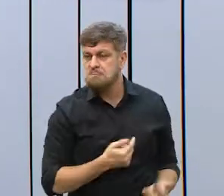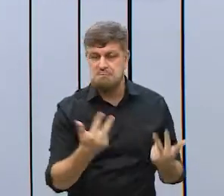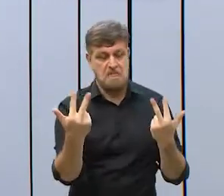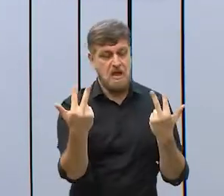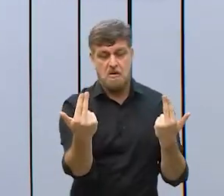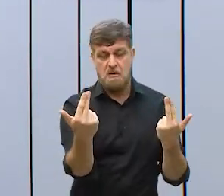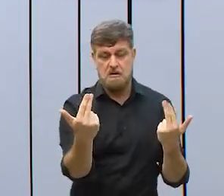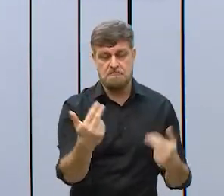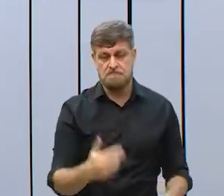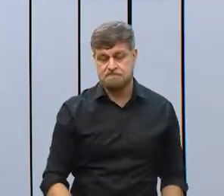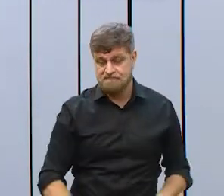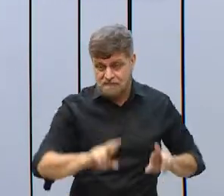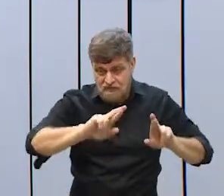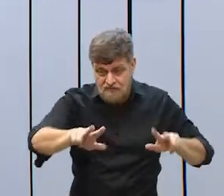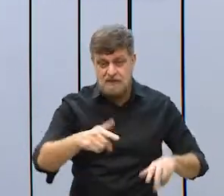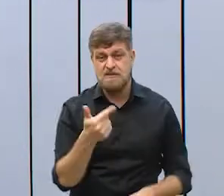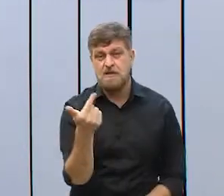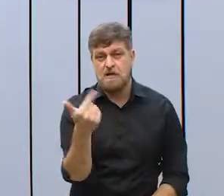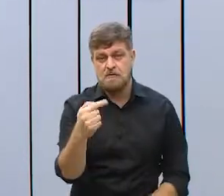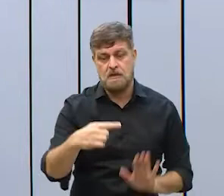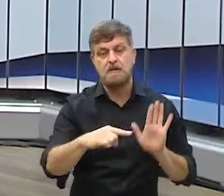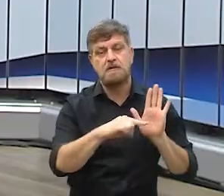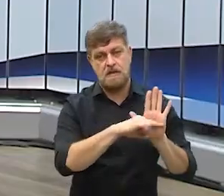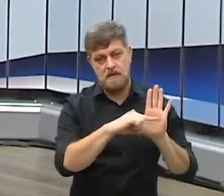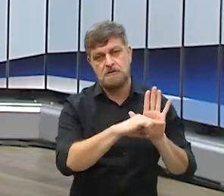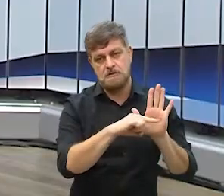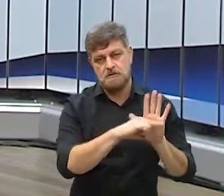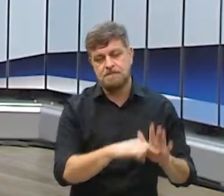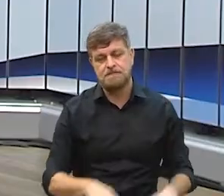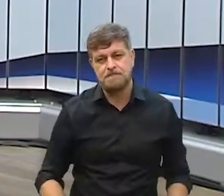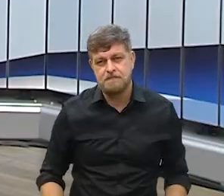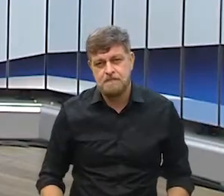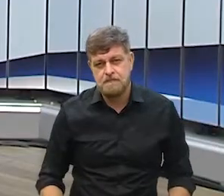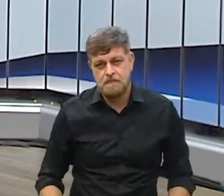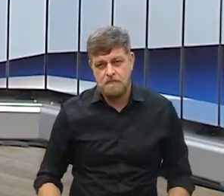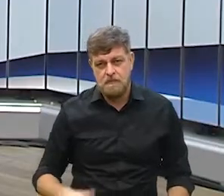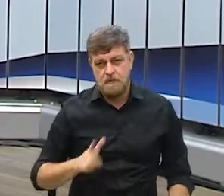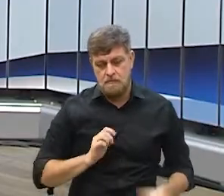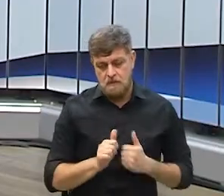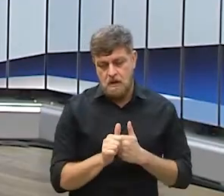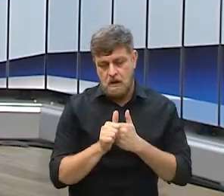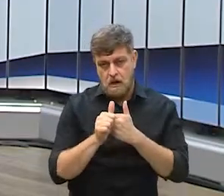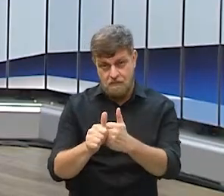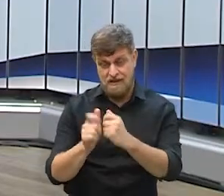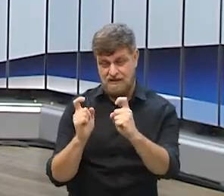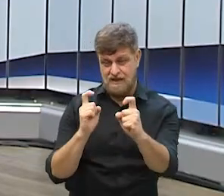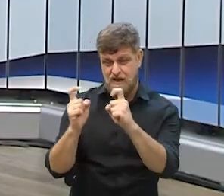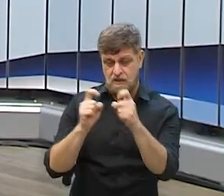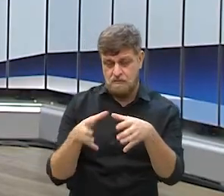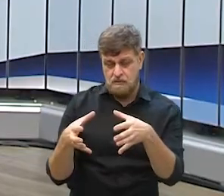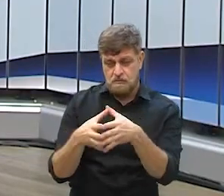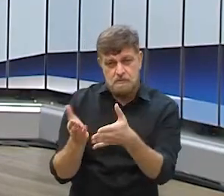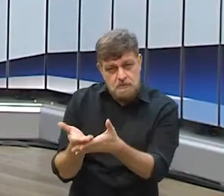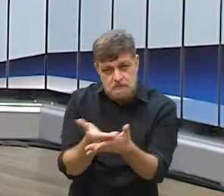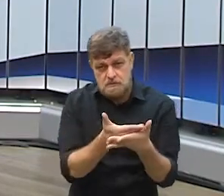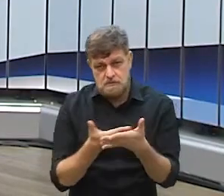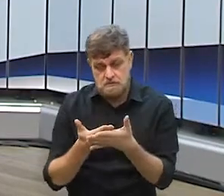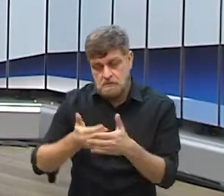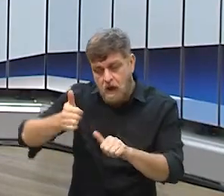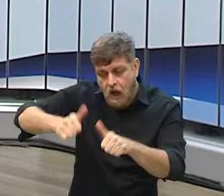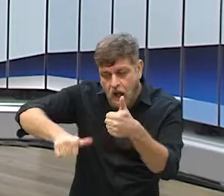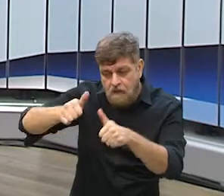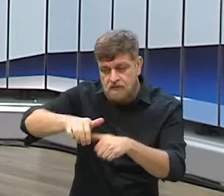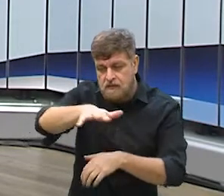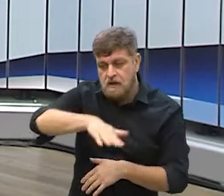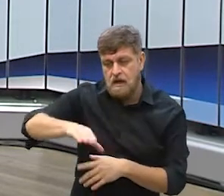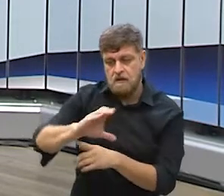diferença alguma. Então, esse é um ponto negativo. Eu estava acompanhando uma reunião da Comissão Especial de Estudos que analisa o